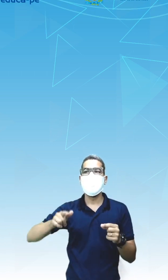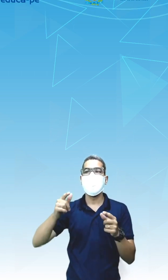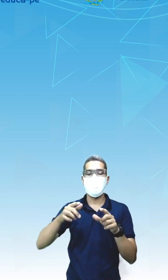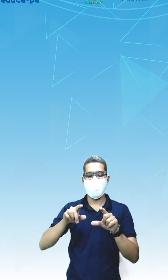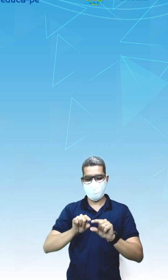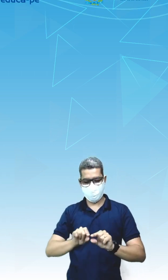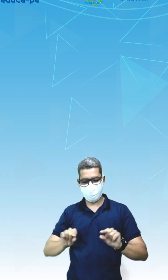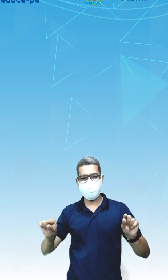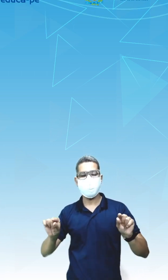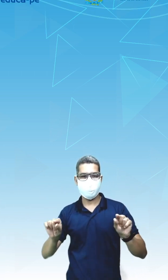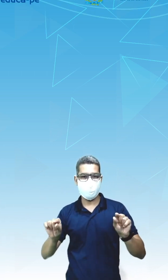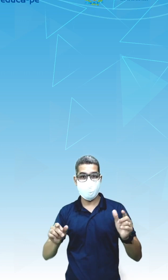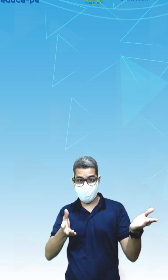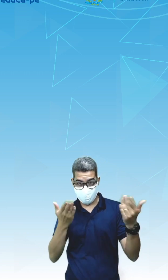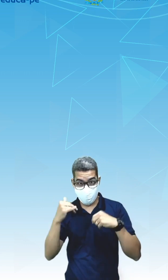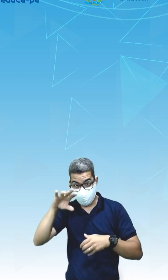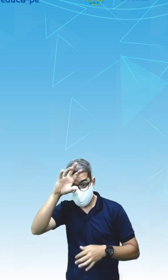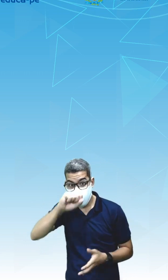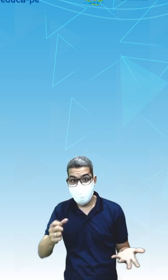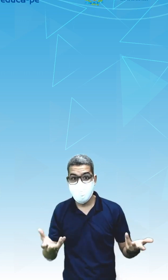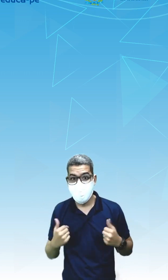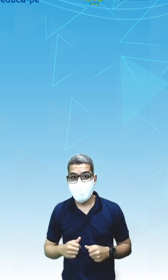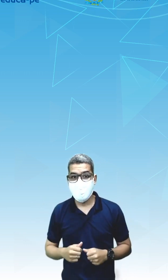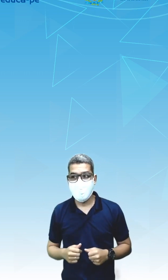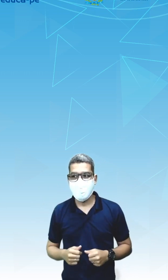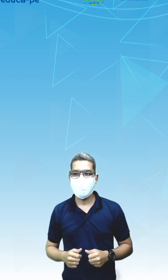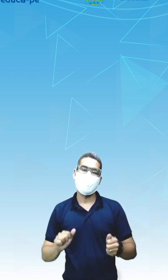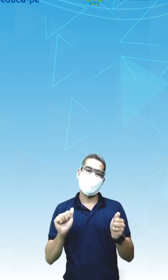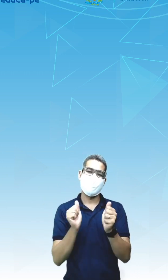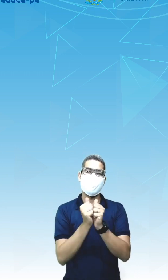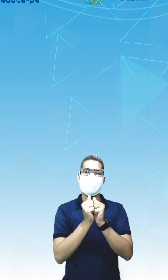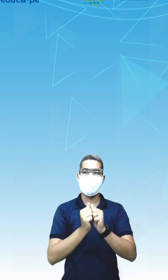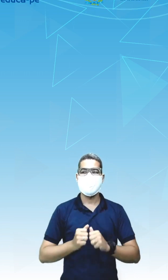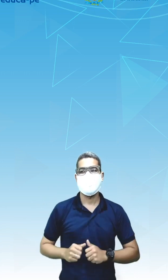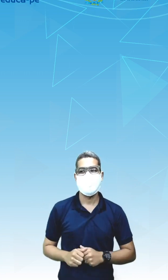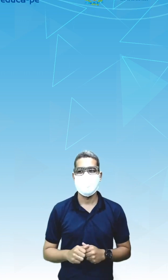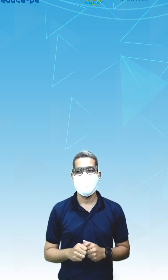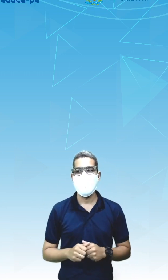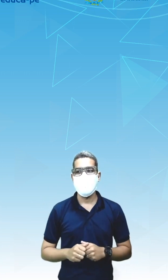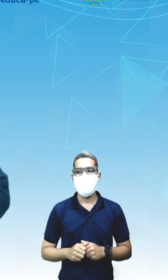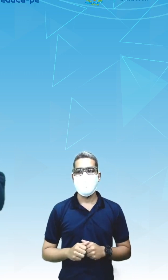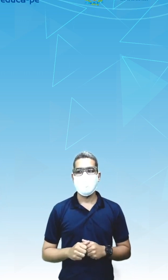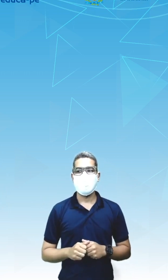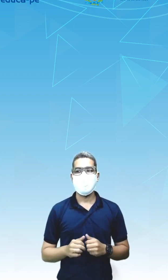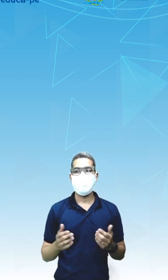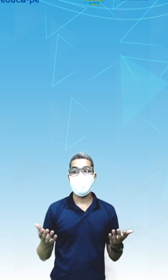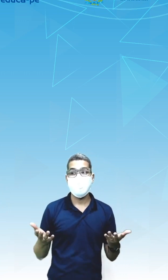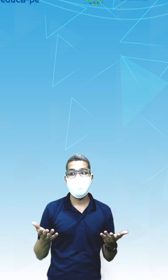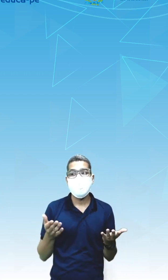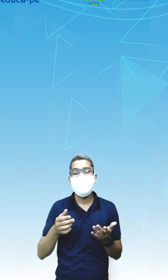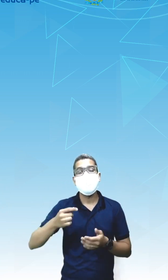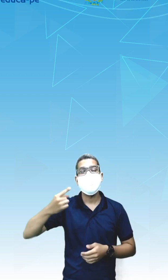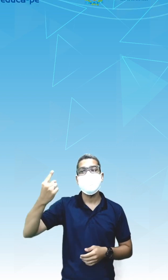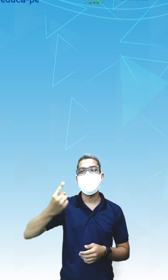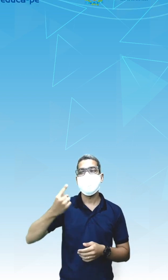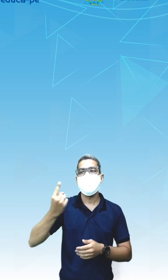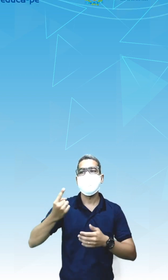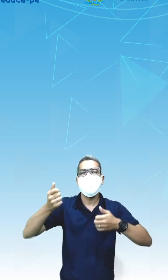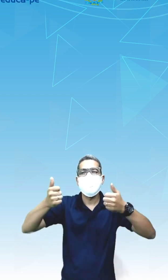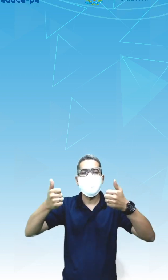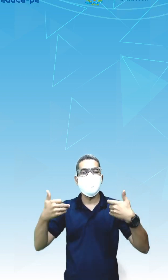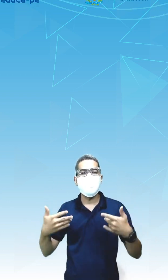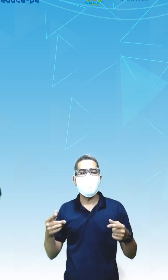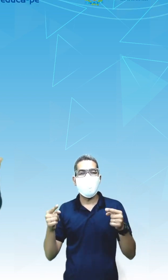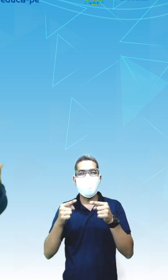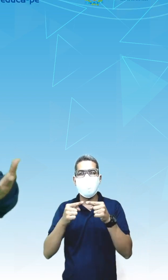mapas, meus cotoco de gente. Bora lá aprender? Vamos juntos! Bom, primeiro a gente vai começar com a rosa dos